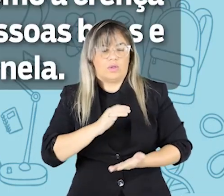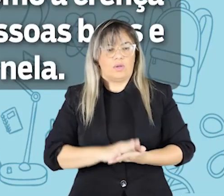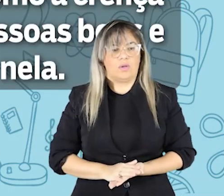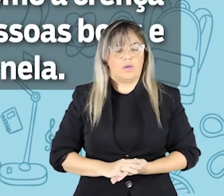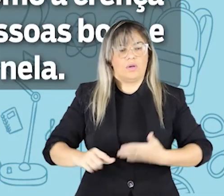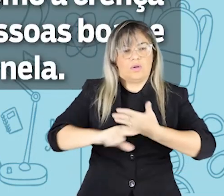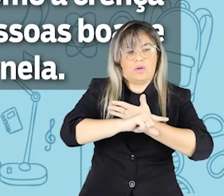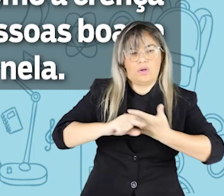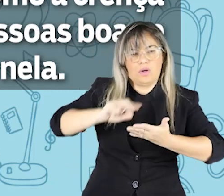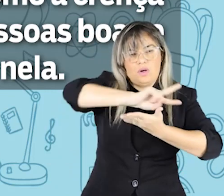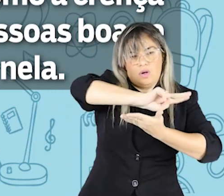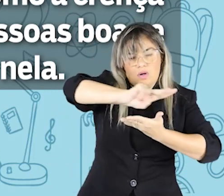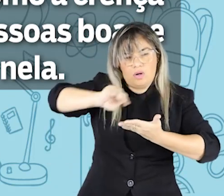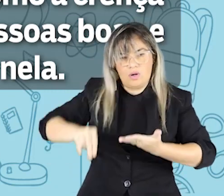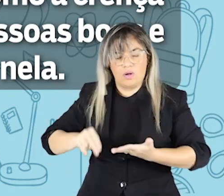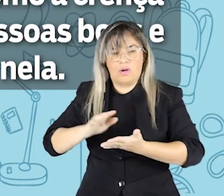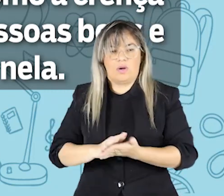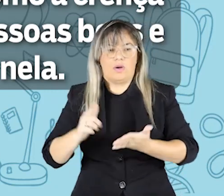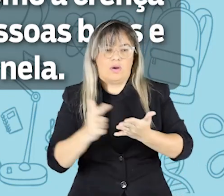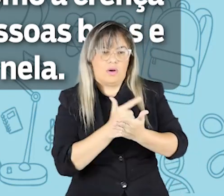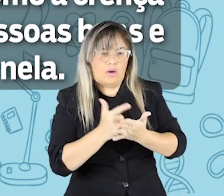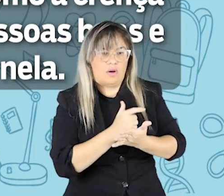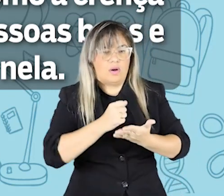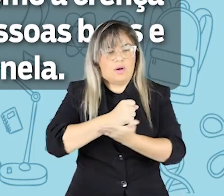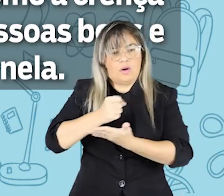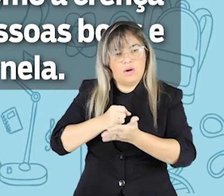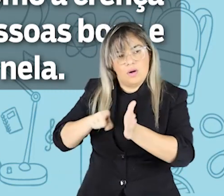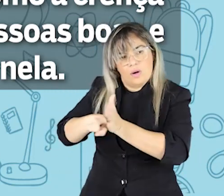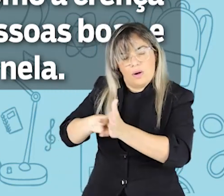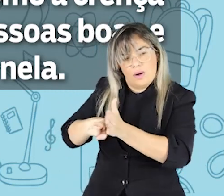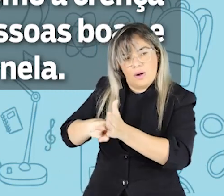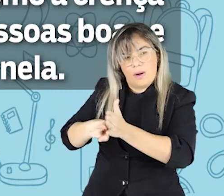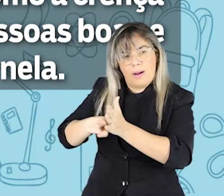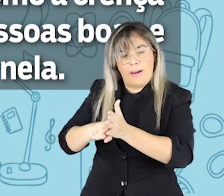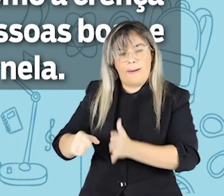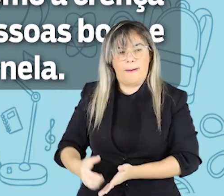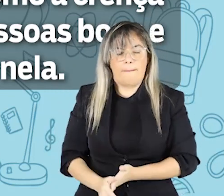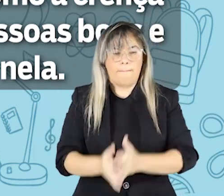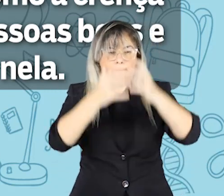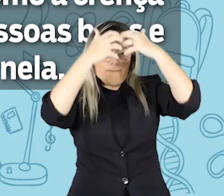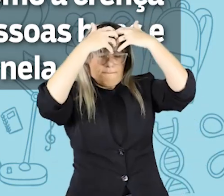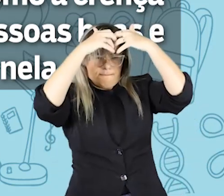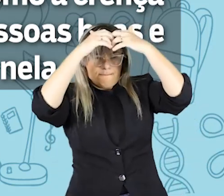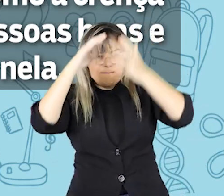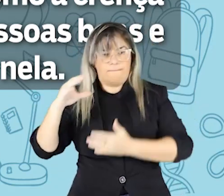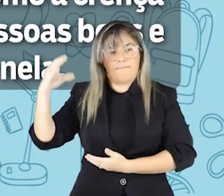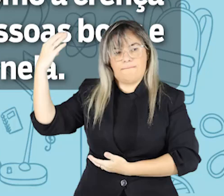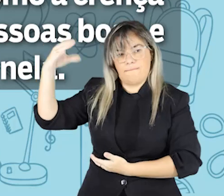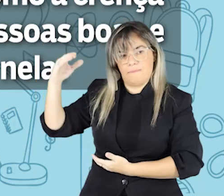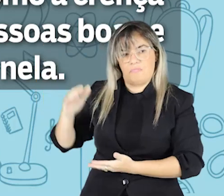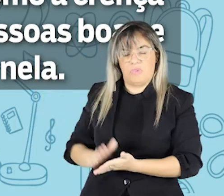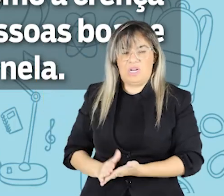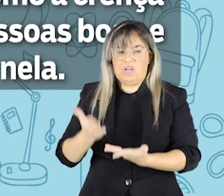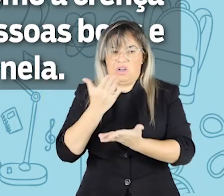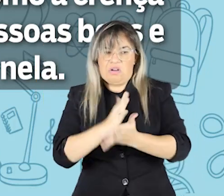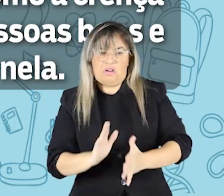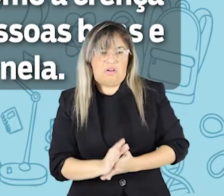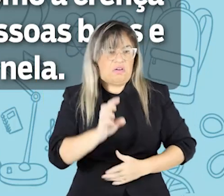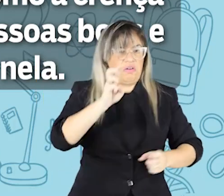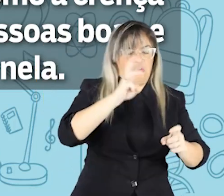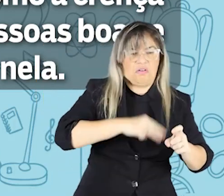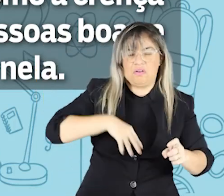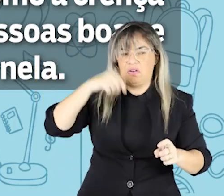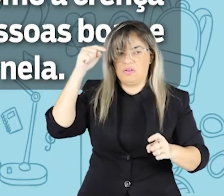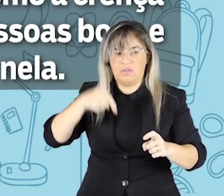de diversos livros, se baseia em pesquisas da neurociência para derrubar mitos sobre a disciplina, como a crença de que